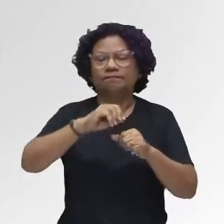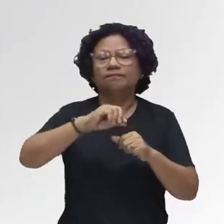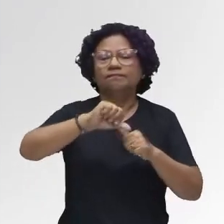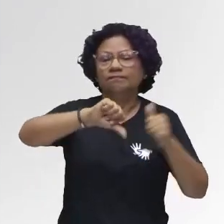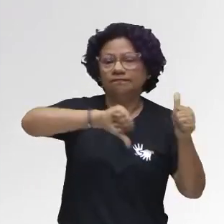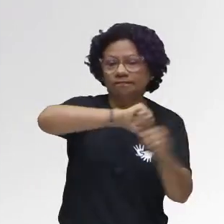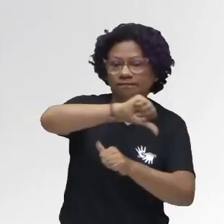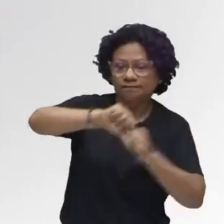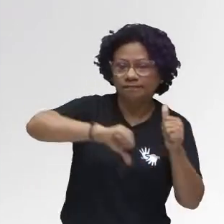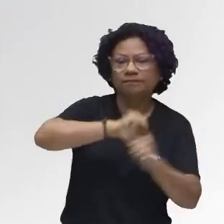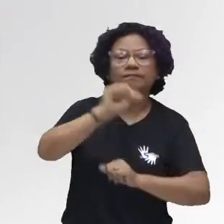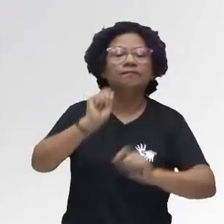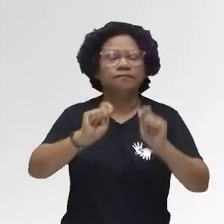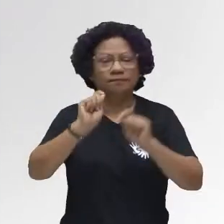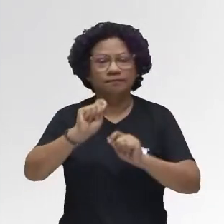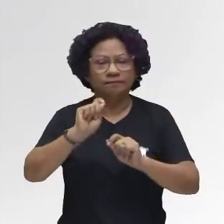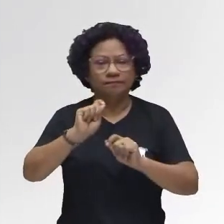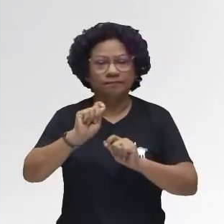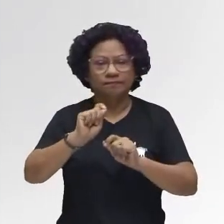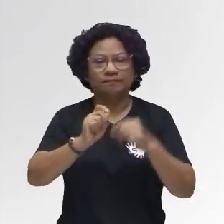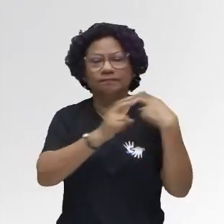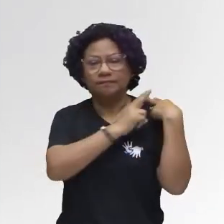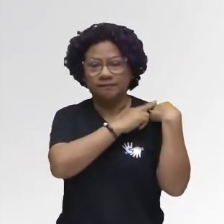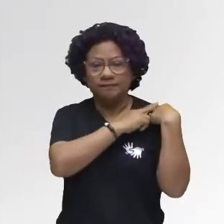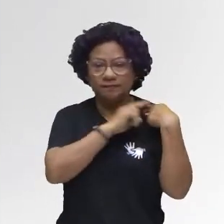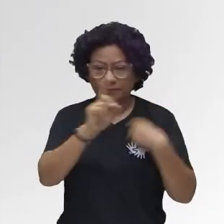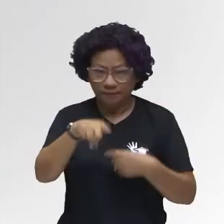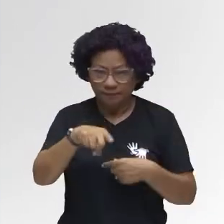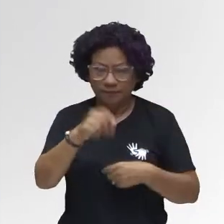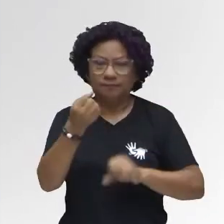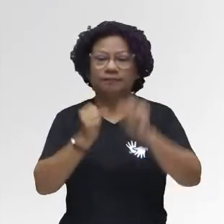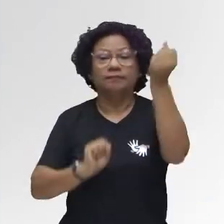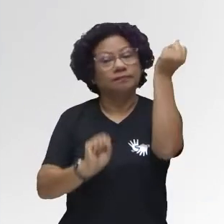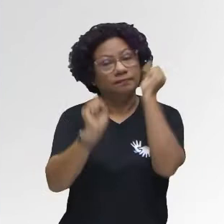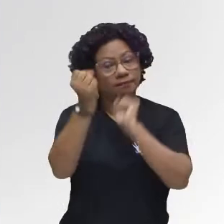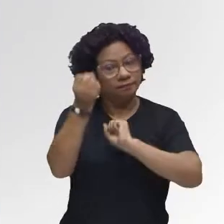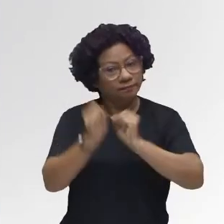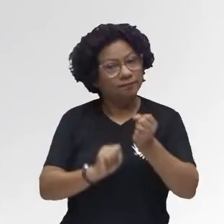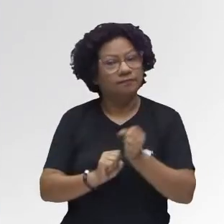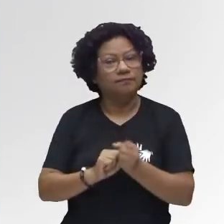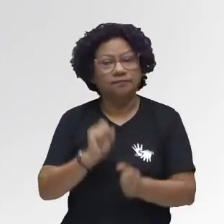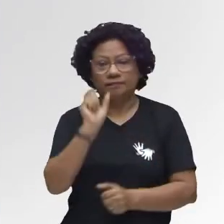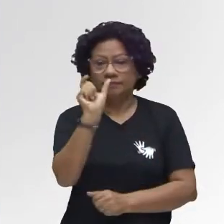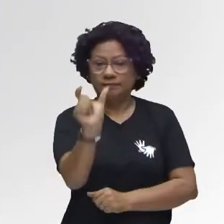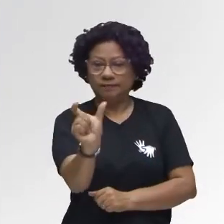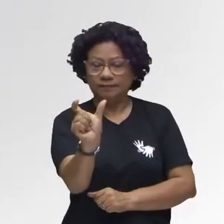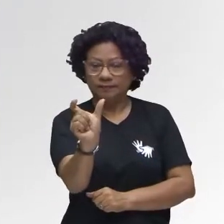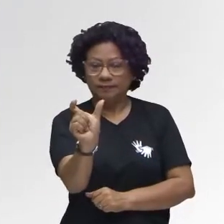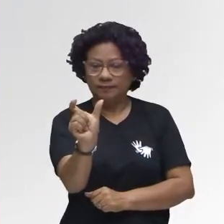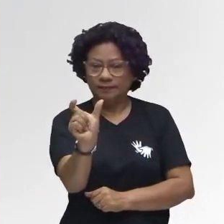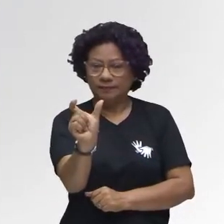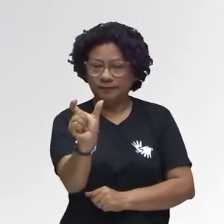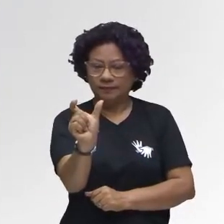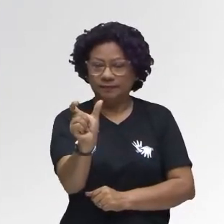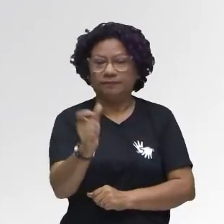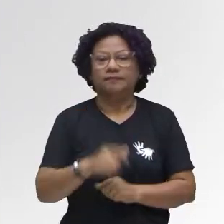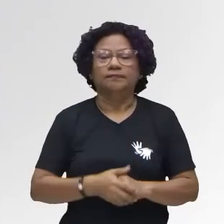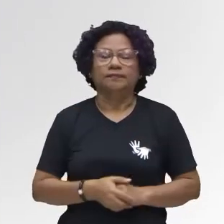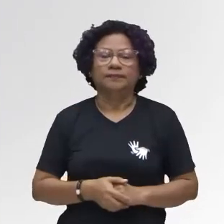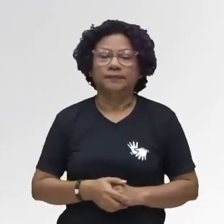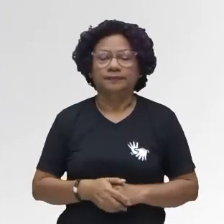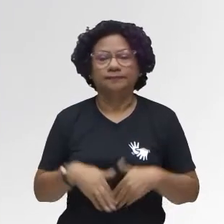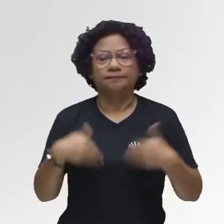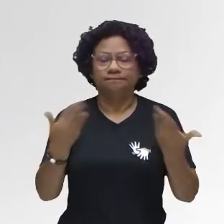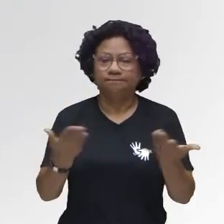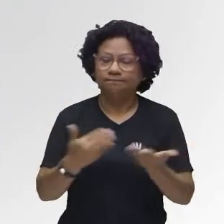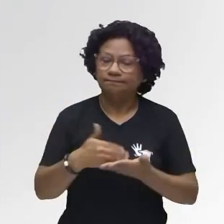a indústria. Então, esta é a definição da palavra que vai definir o andamento da nossa segunda aula. Mais indústria